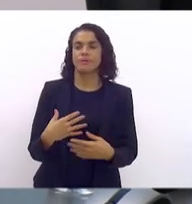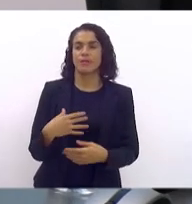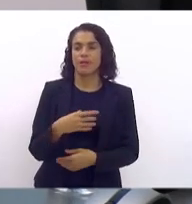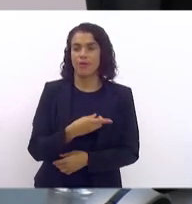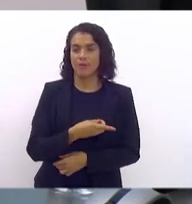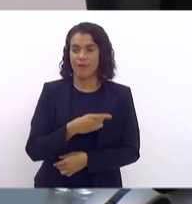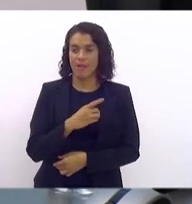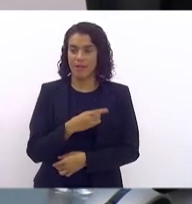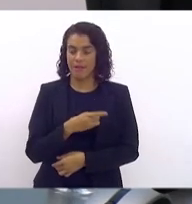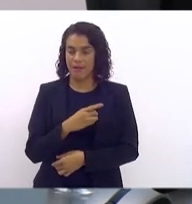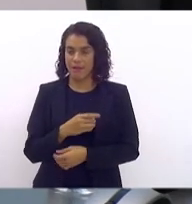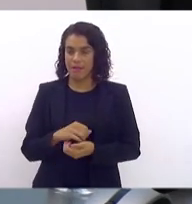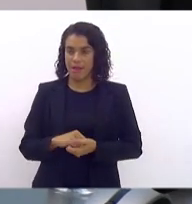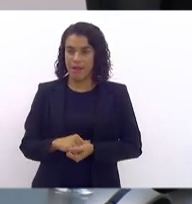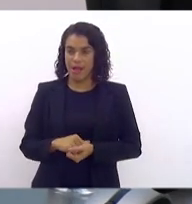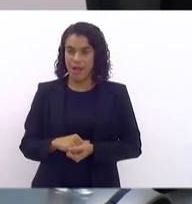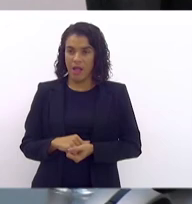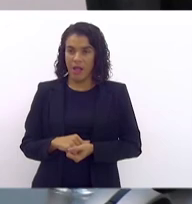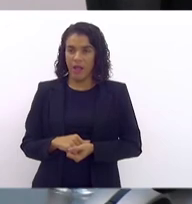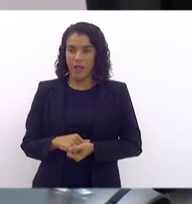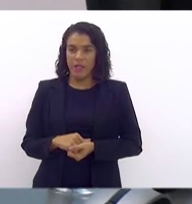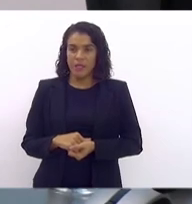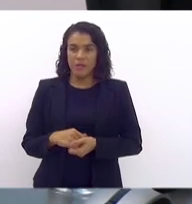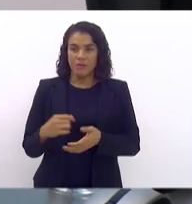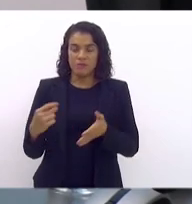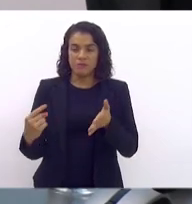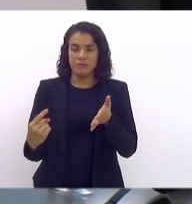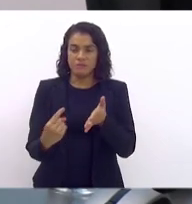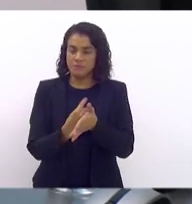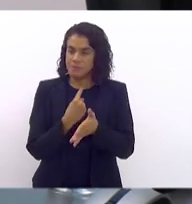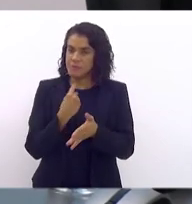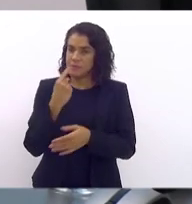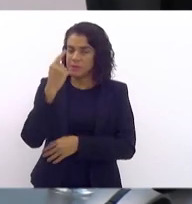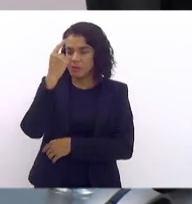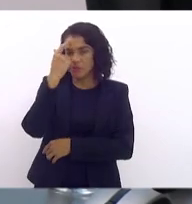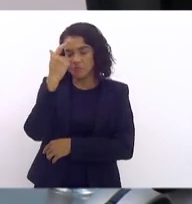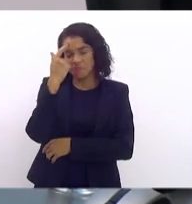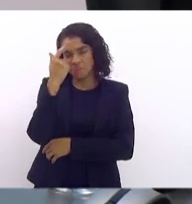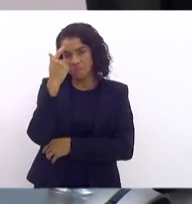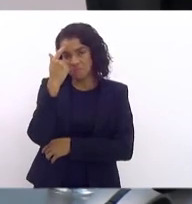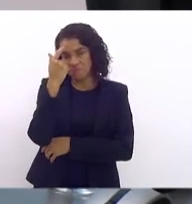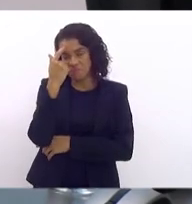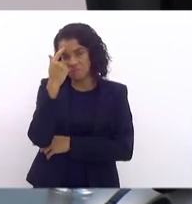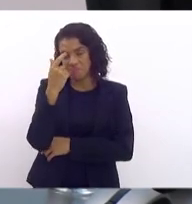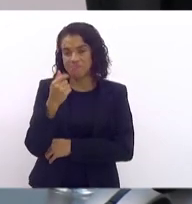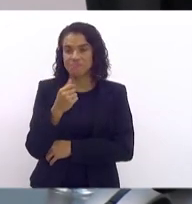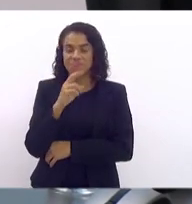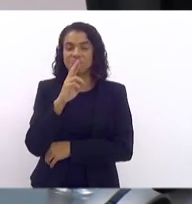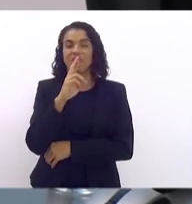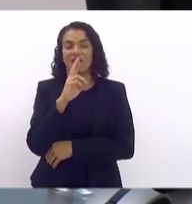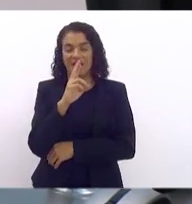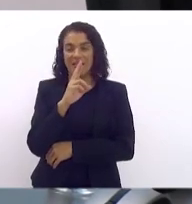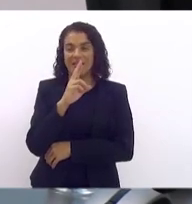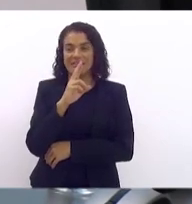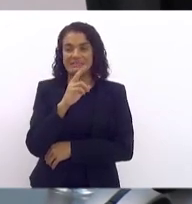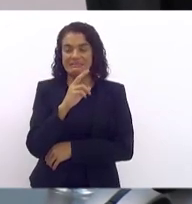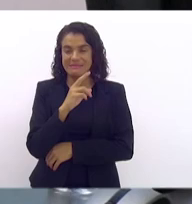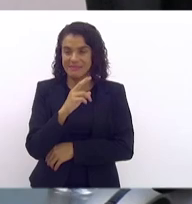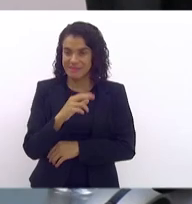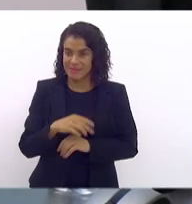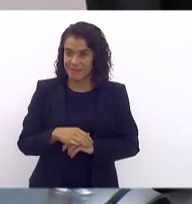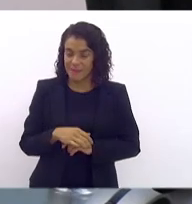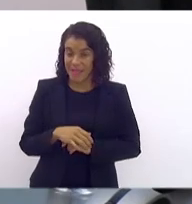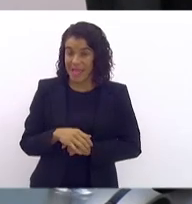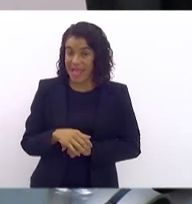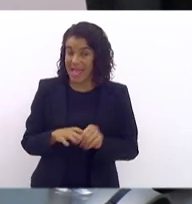vítimas e ela me me fez uma pergunta que me deixou intrigada ora mas esse essa